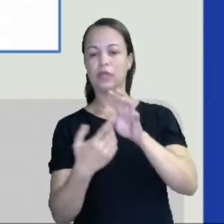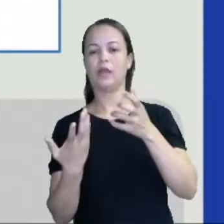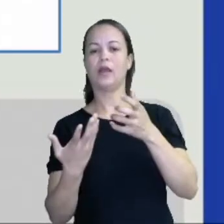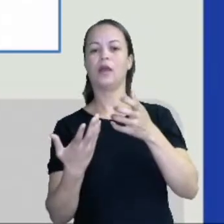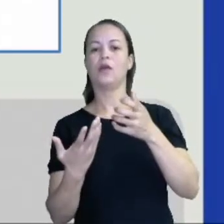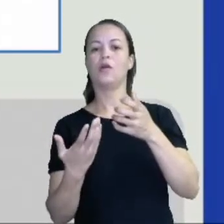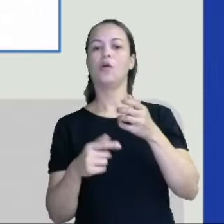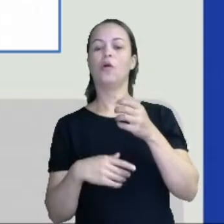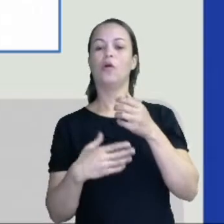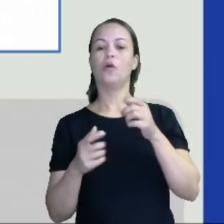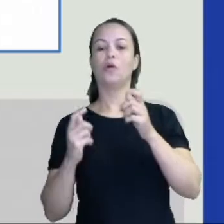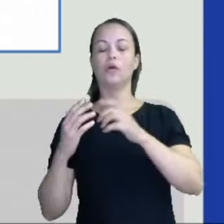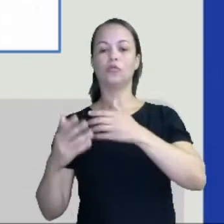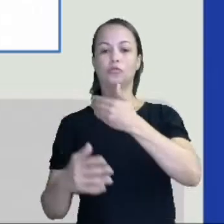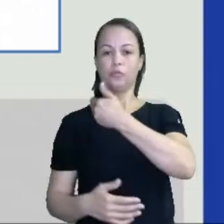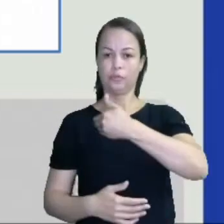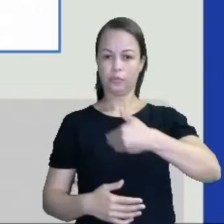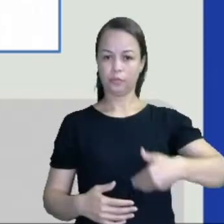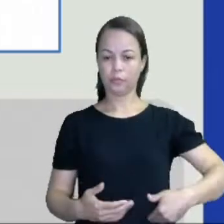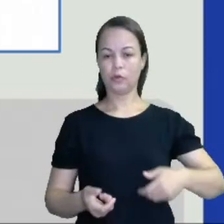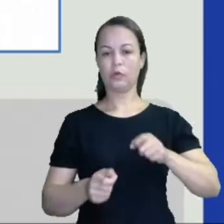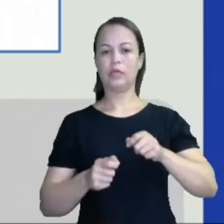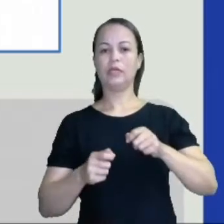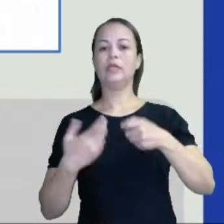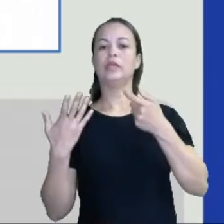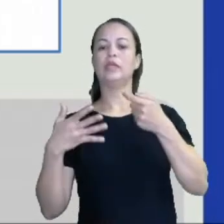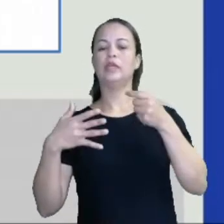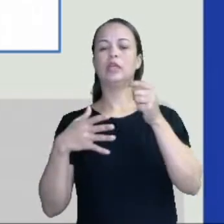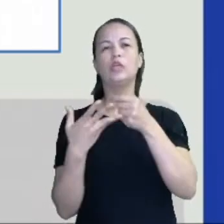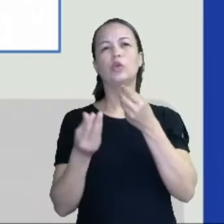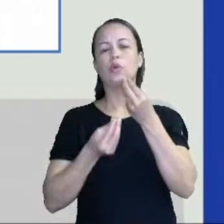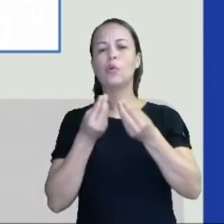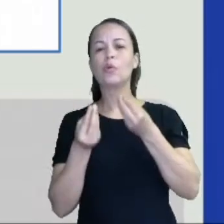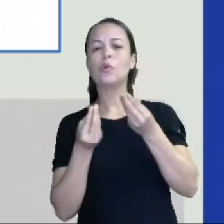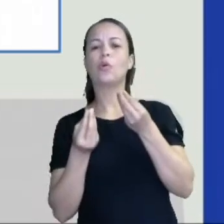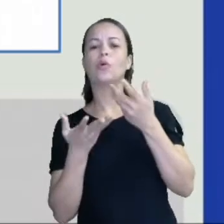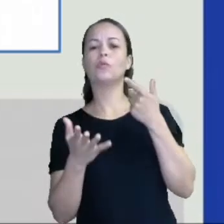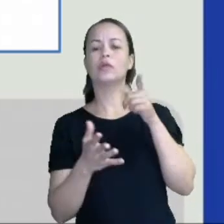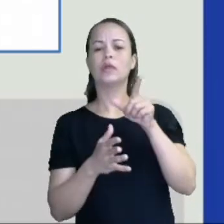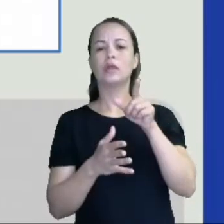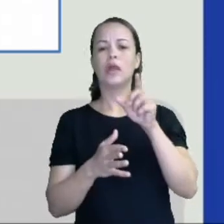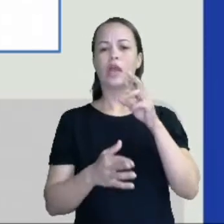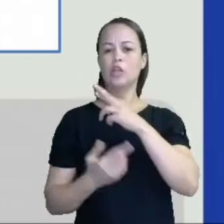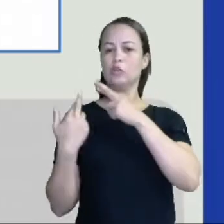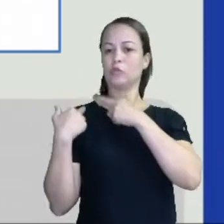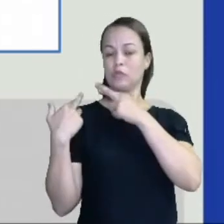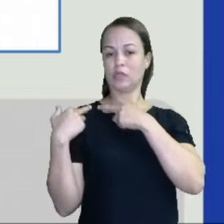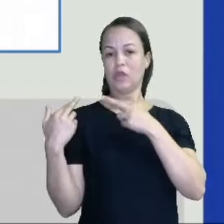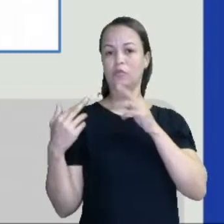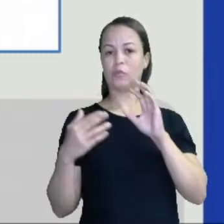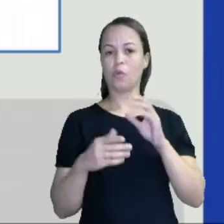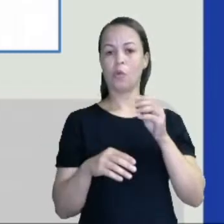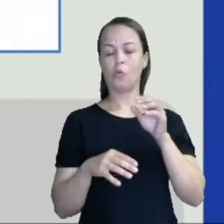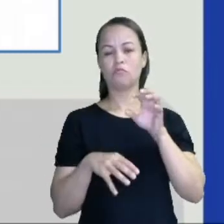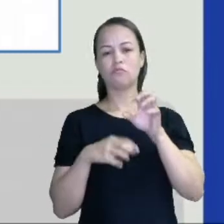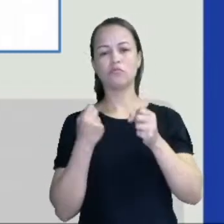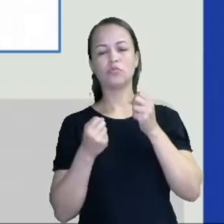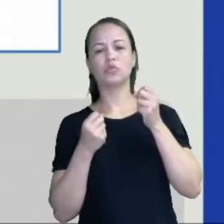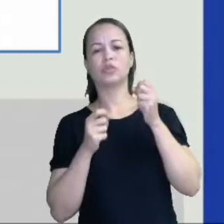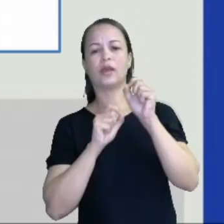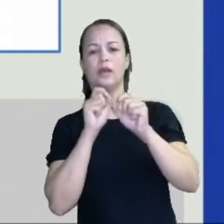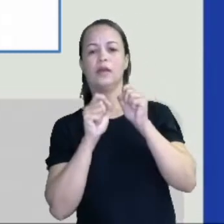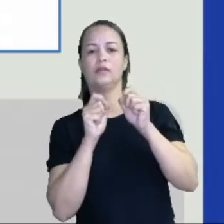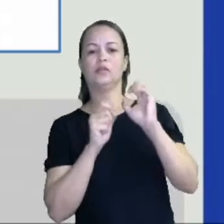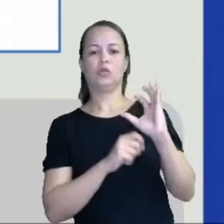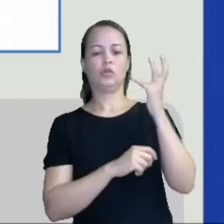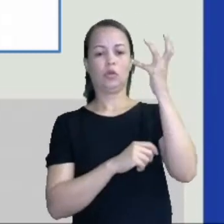do poder público e canais de participação social responsável por buscar soluções para a melhoria